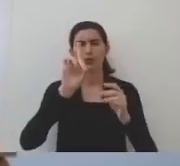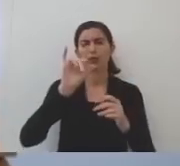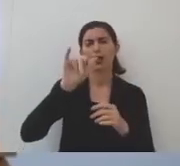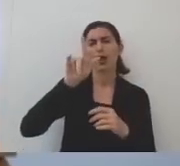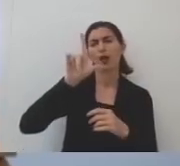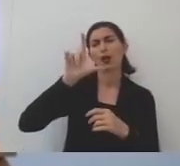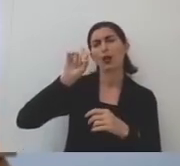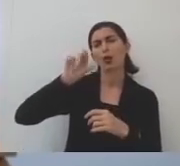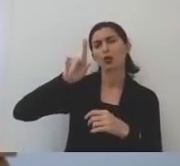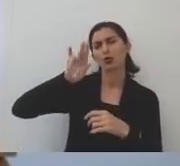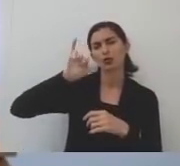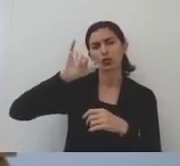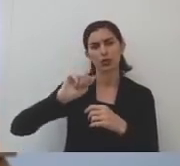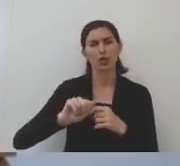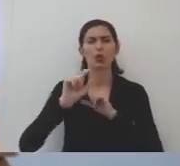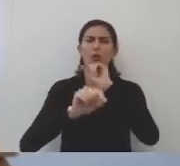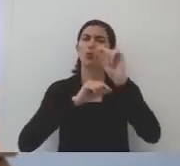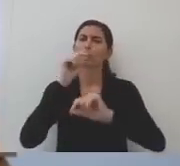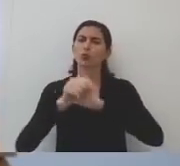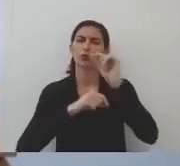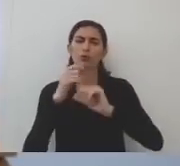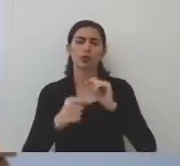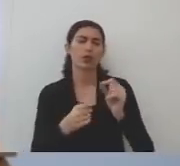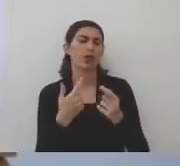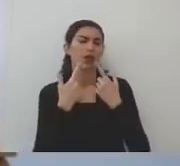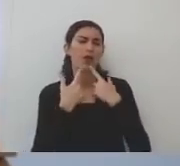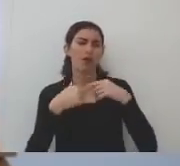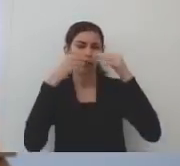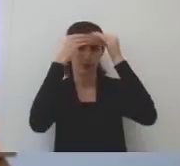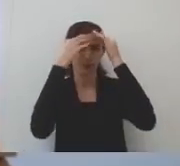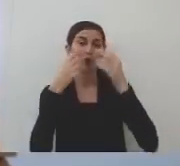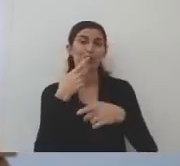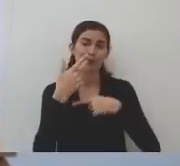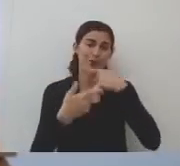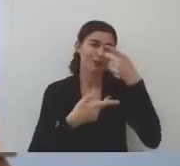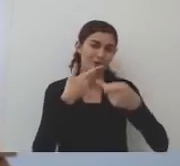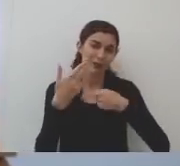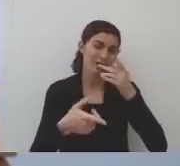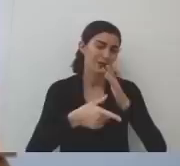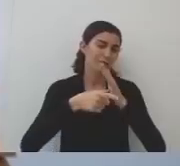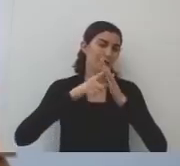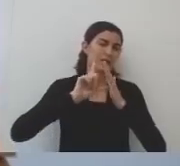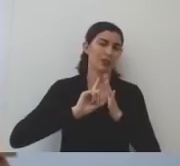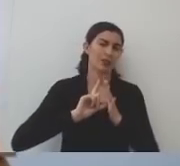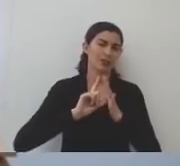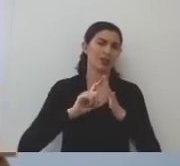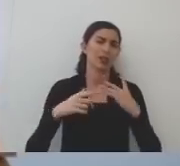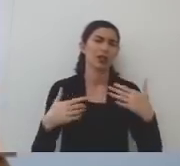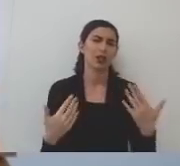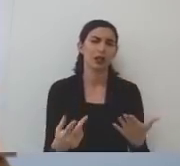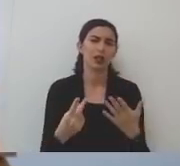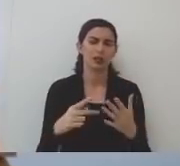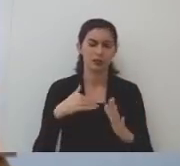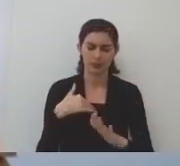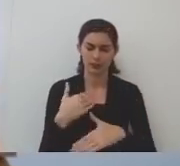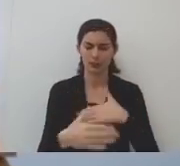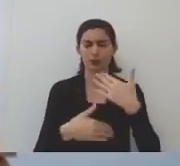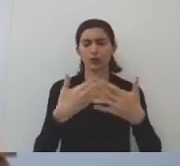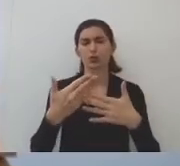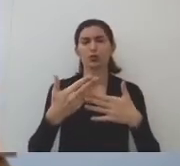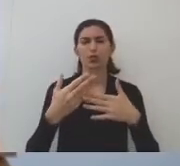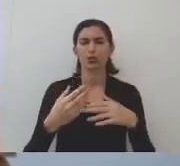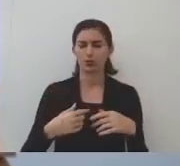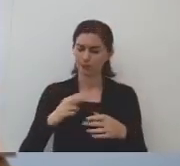ou dialogismo. E afinal, o que é isso? É isso que a gente estava falando anteriormente, né? É esse processo da